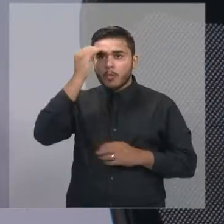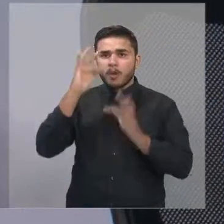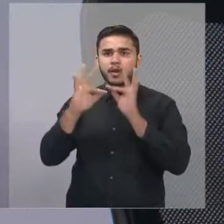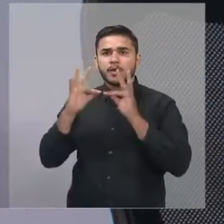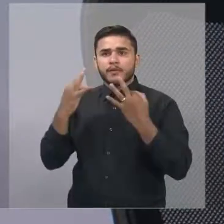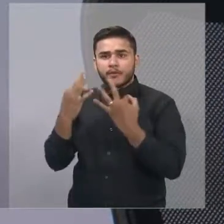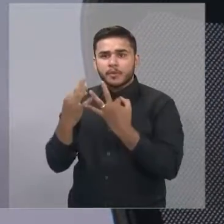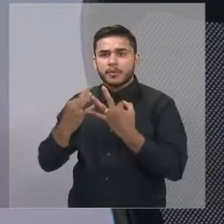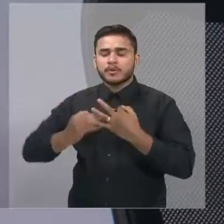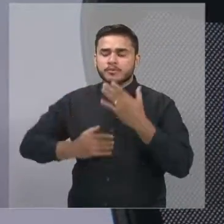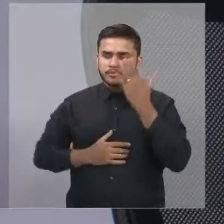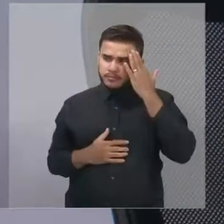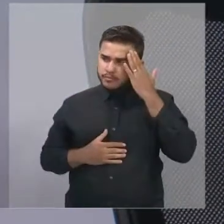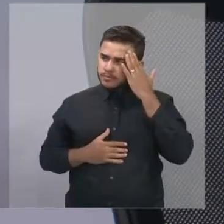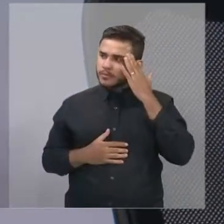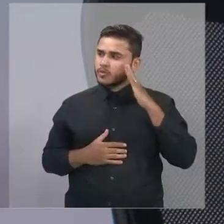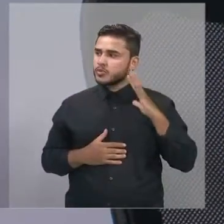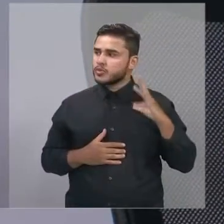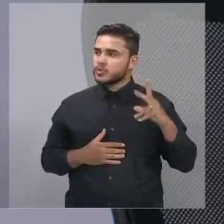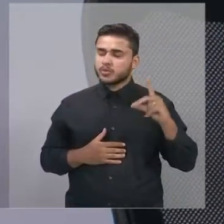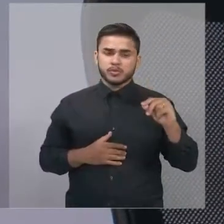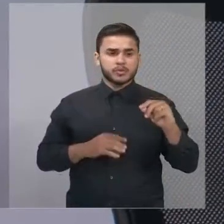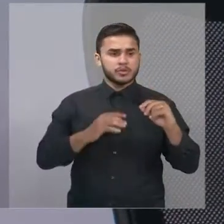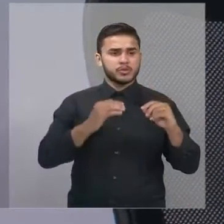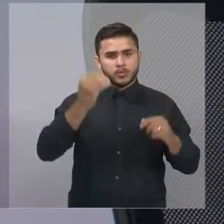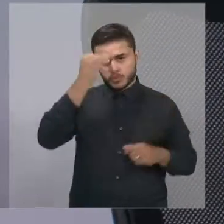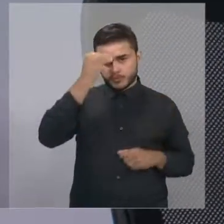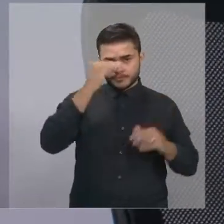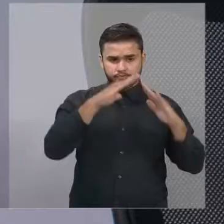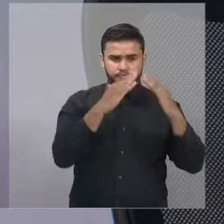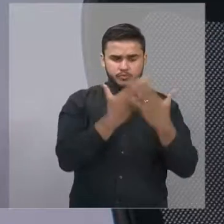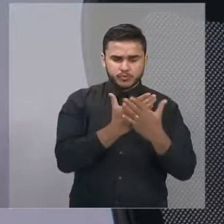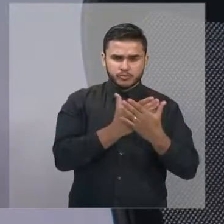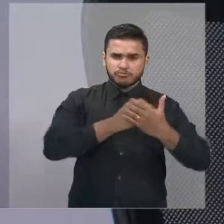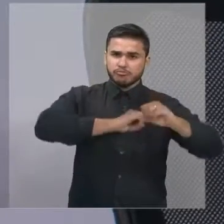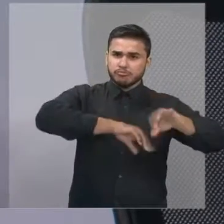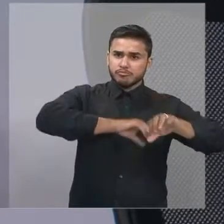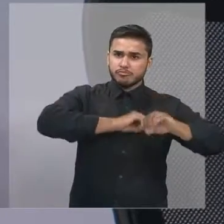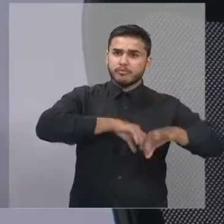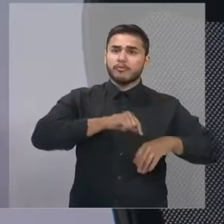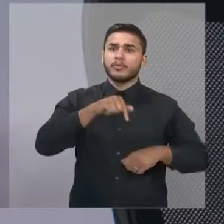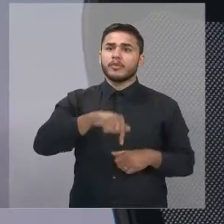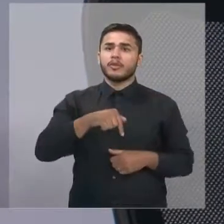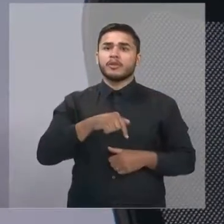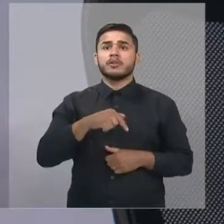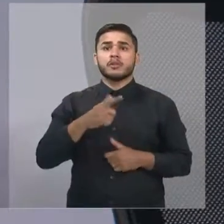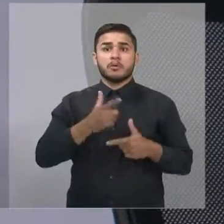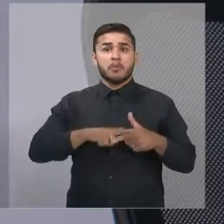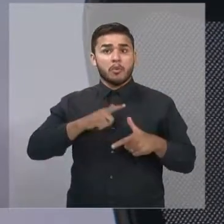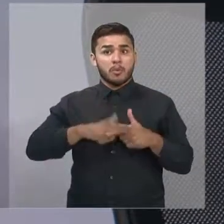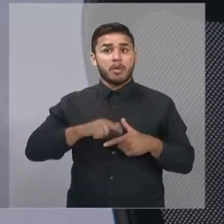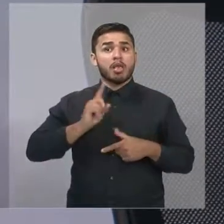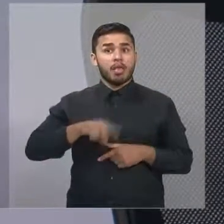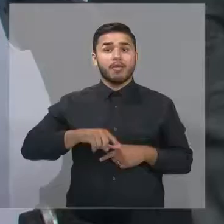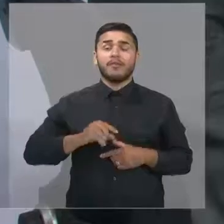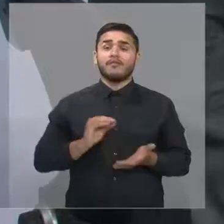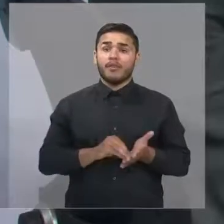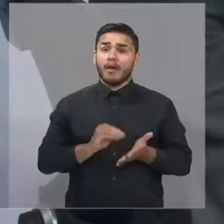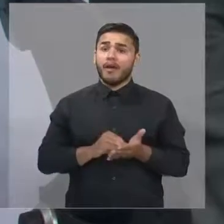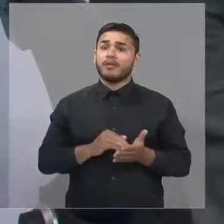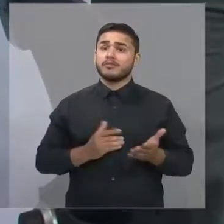na família, né? Do mesmo jeito que a gente não pode deslocar tudo para a educação. Quer dizer, esse programa, da forma como ele está acontecendo, é